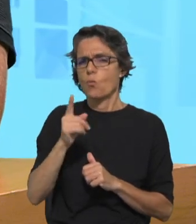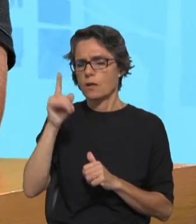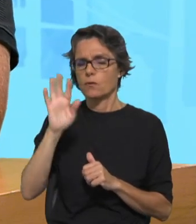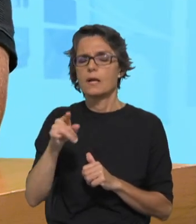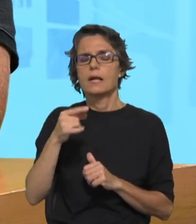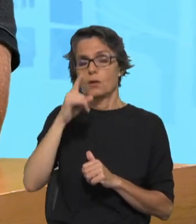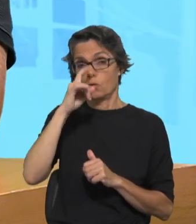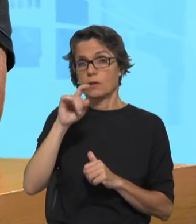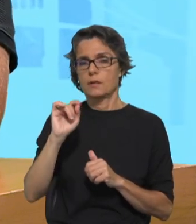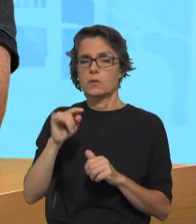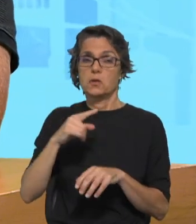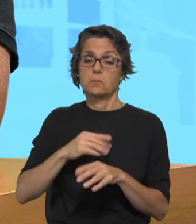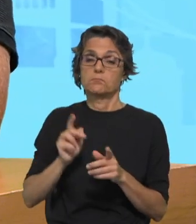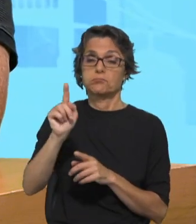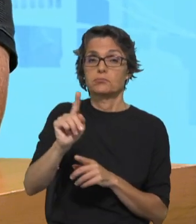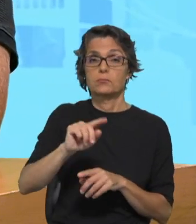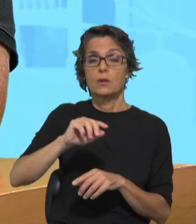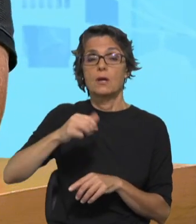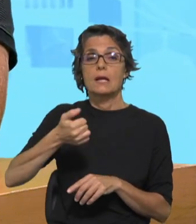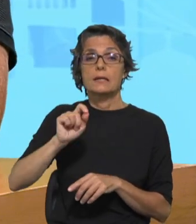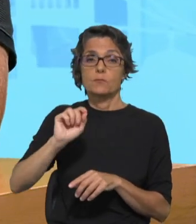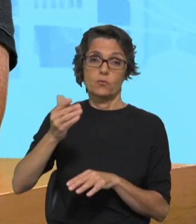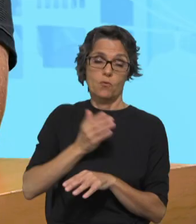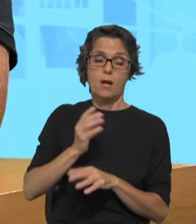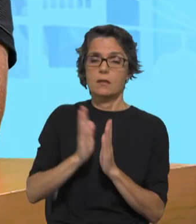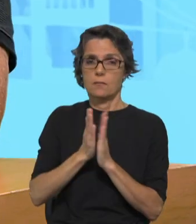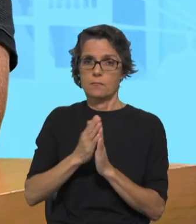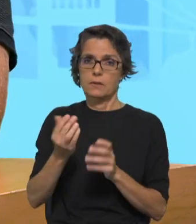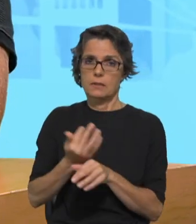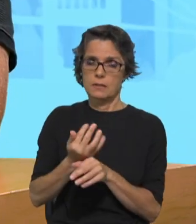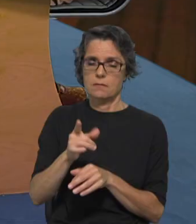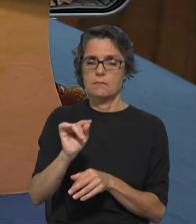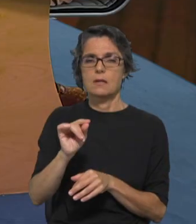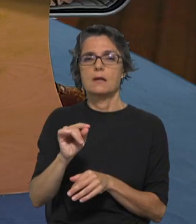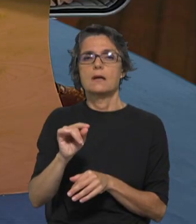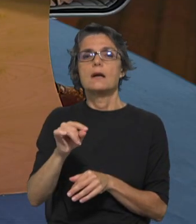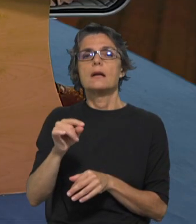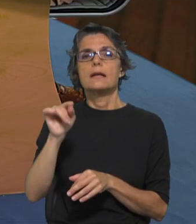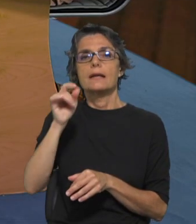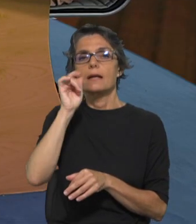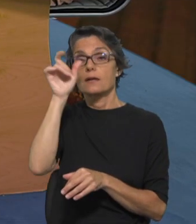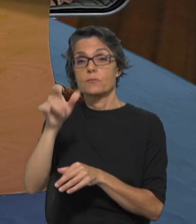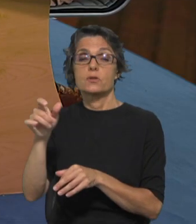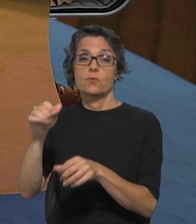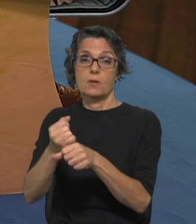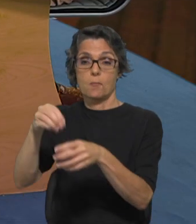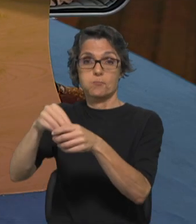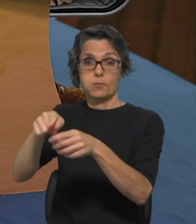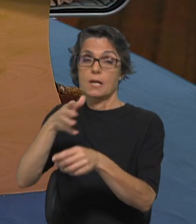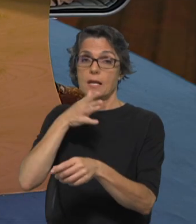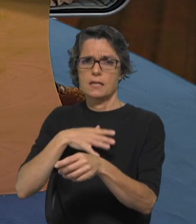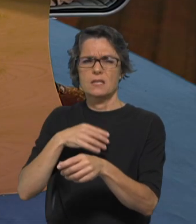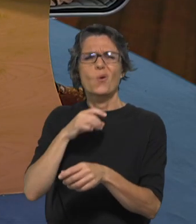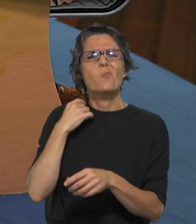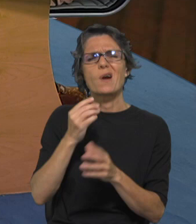cheguei um bocadinho antes, um quarto de hora antes, eu ia lá celebrar uma missa com um grupo, e o sacristão do santuário disse-me, padre,